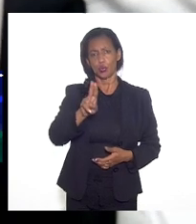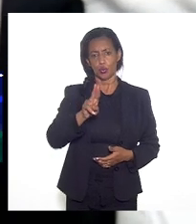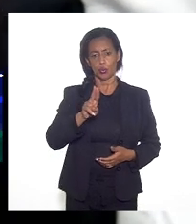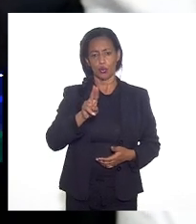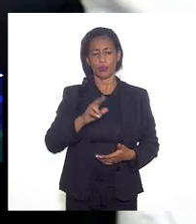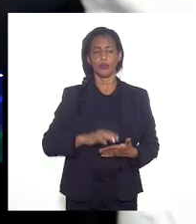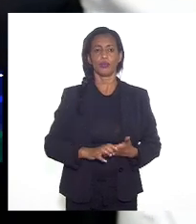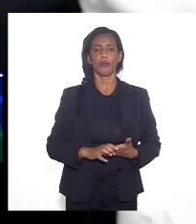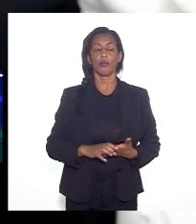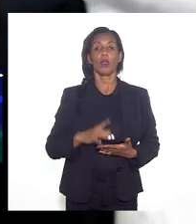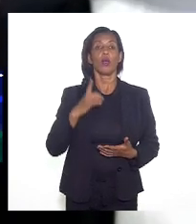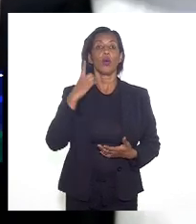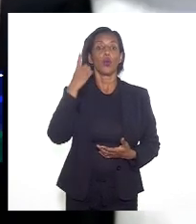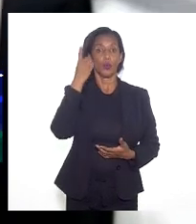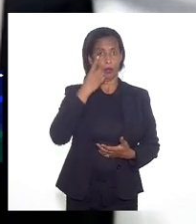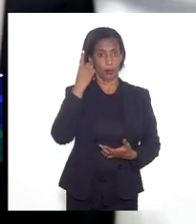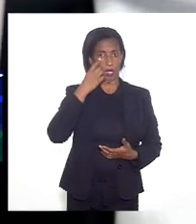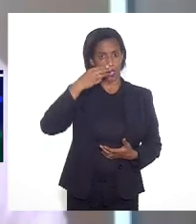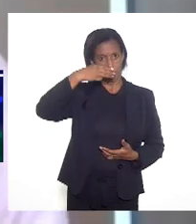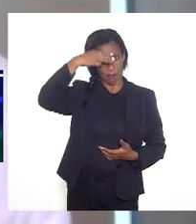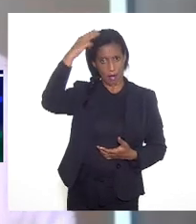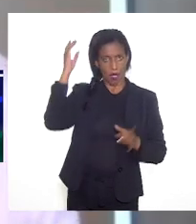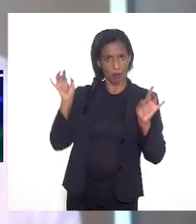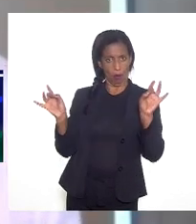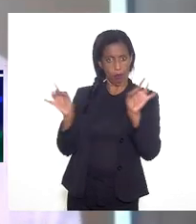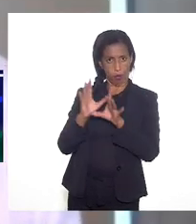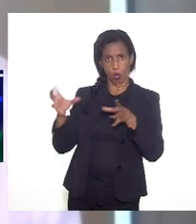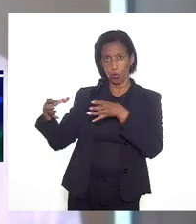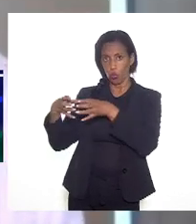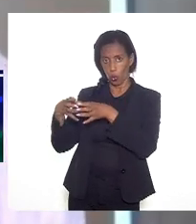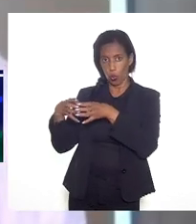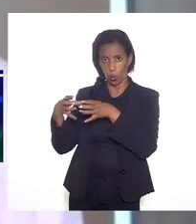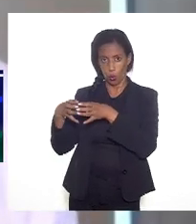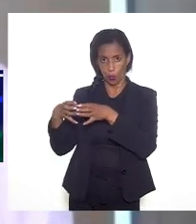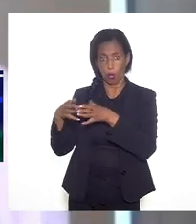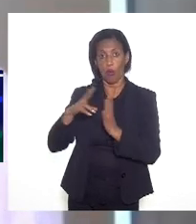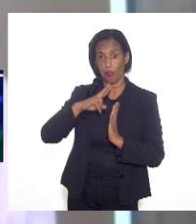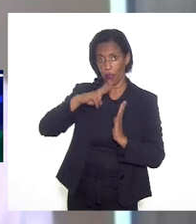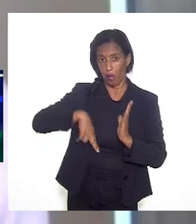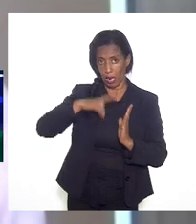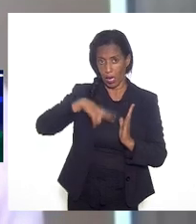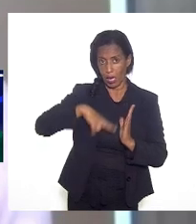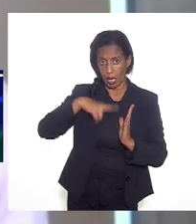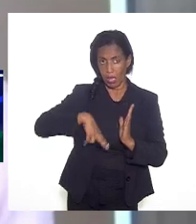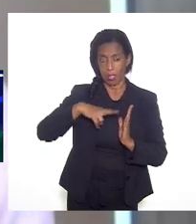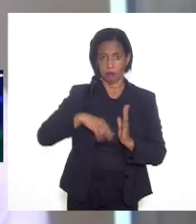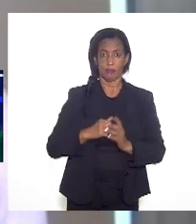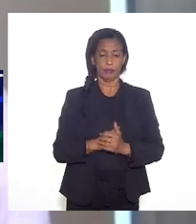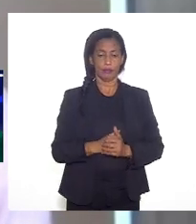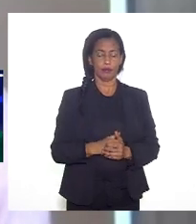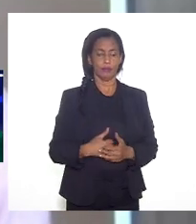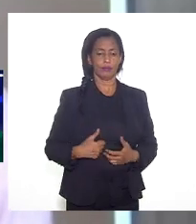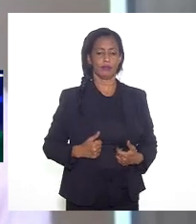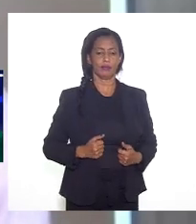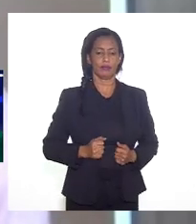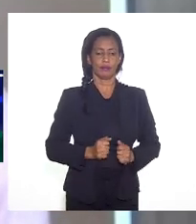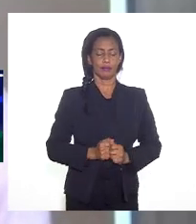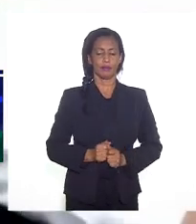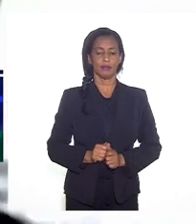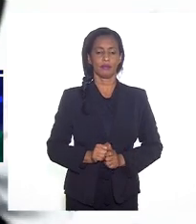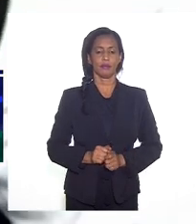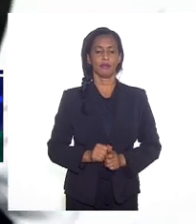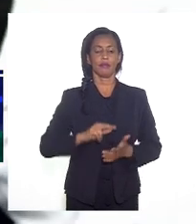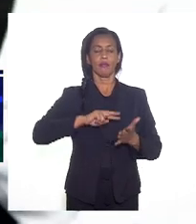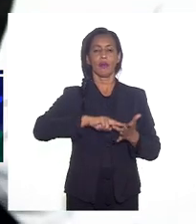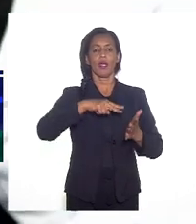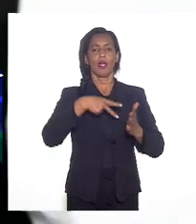de disponibilizar... No grupo, eu vou ler para a Vossa Excelência. Lê que eu termino minha fala. Pode ler. Altera